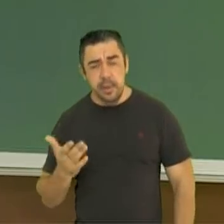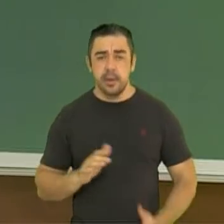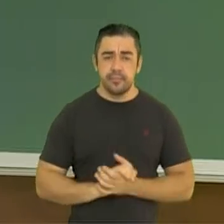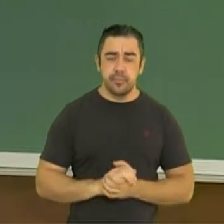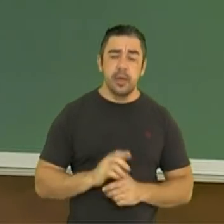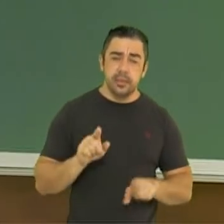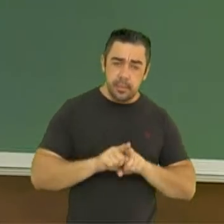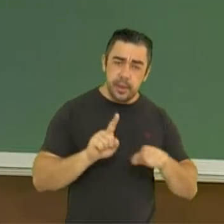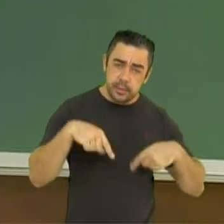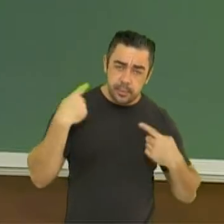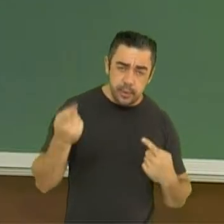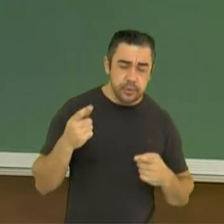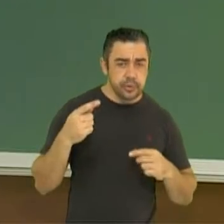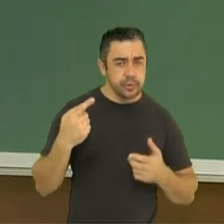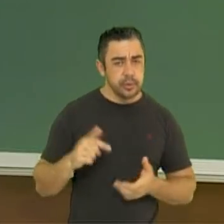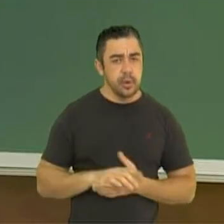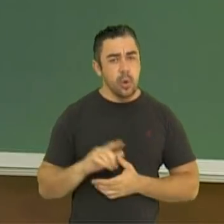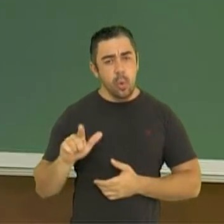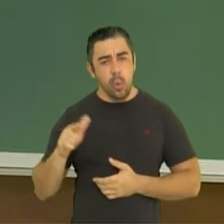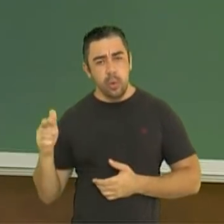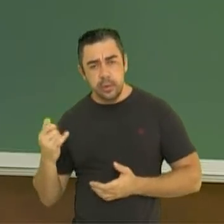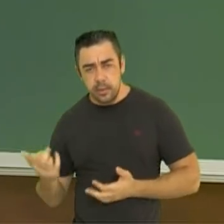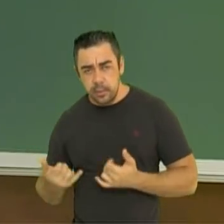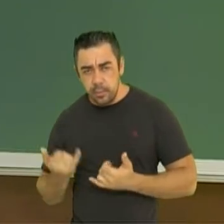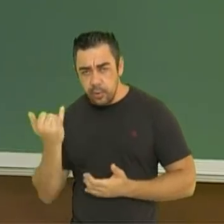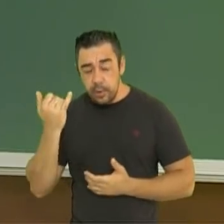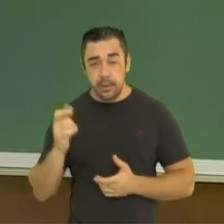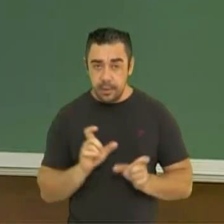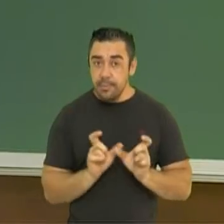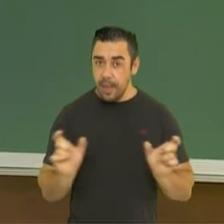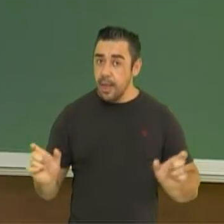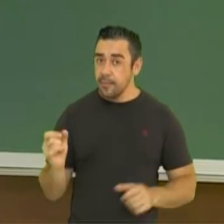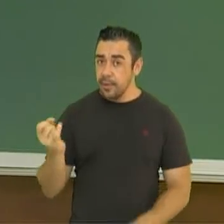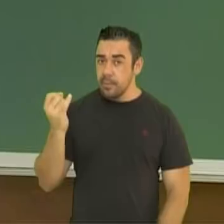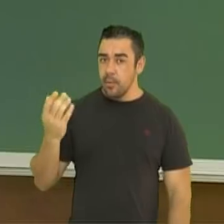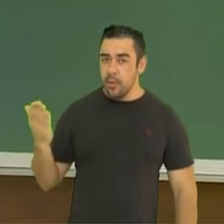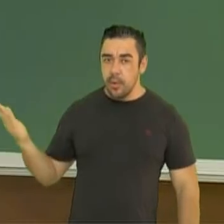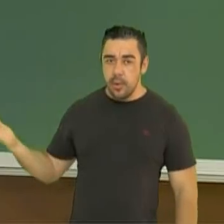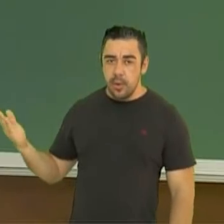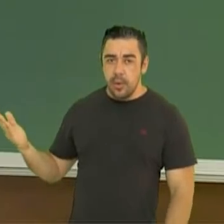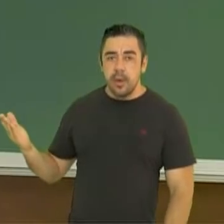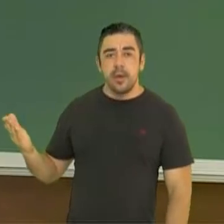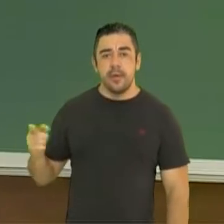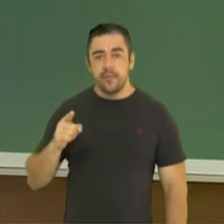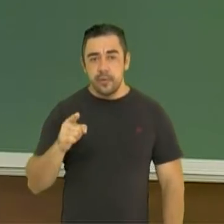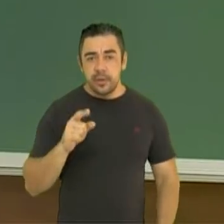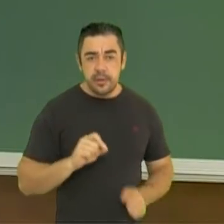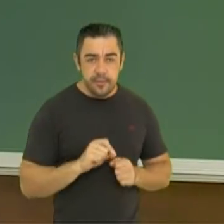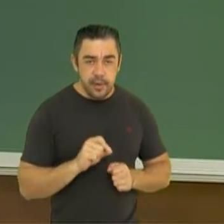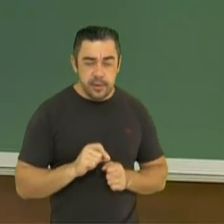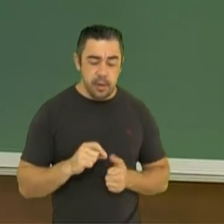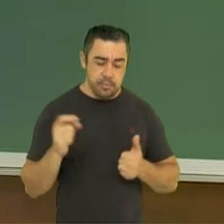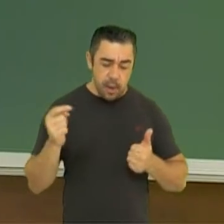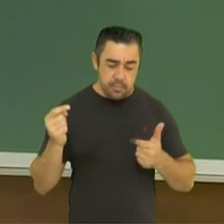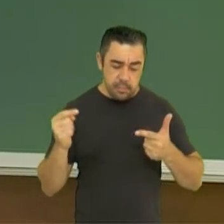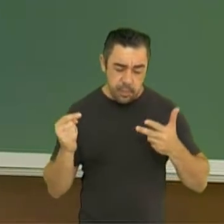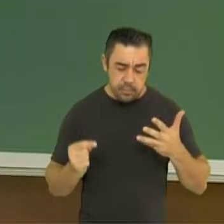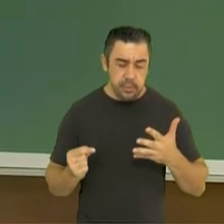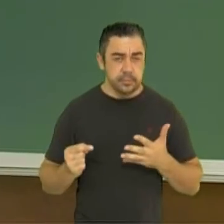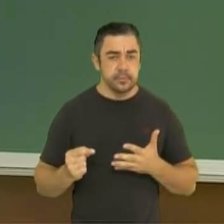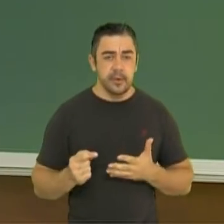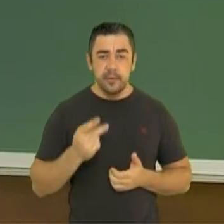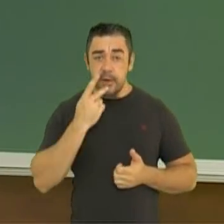além disso, outro fato importante, vale lembrar aqui, pessoal, que quando você está fazendo uma enumeração, se você